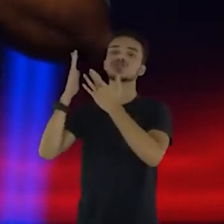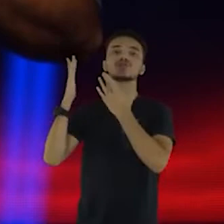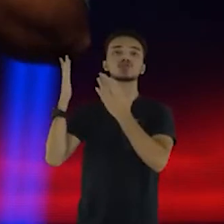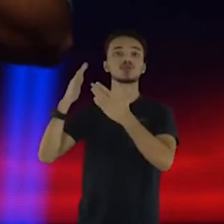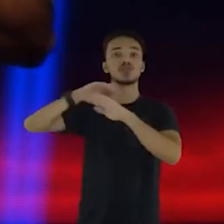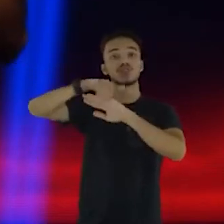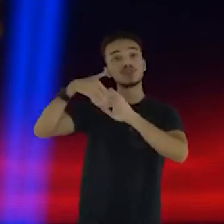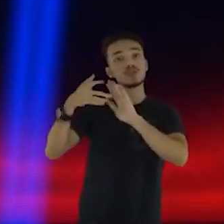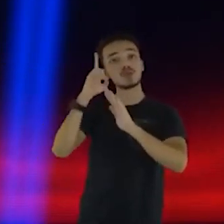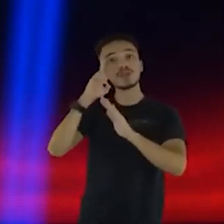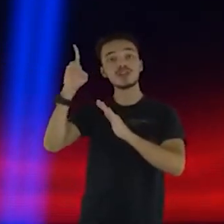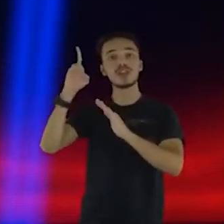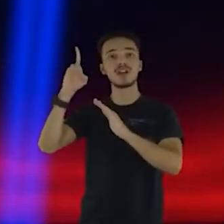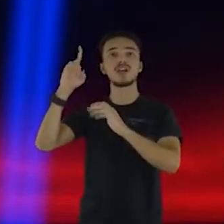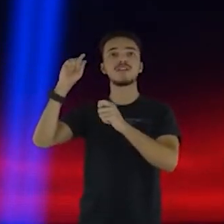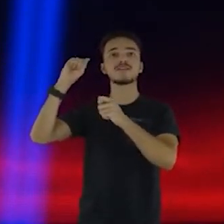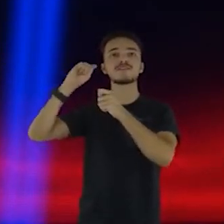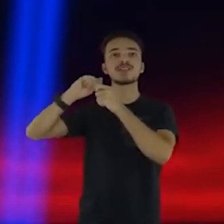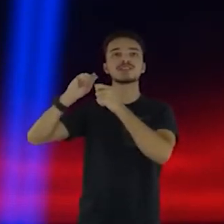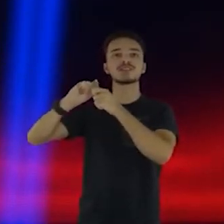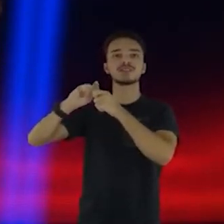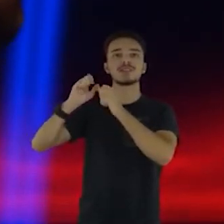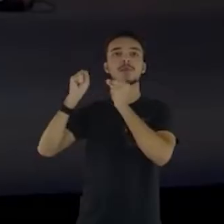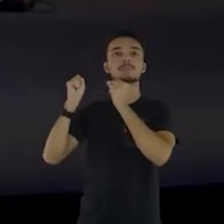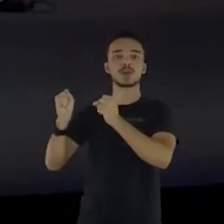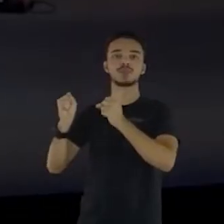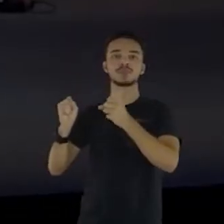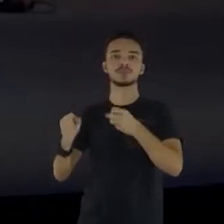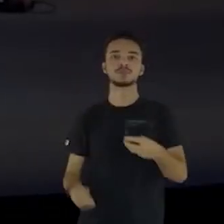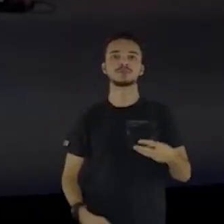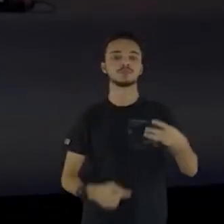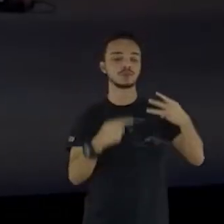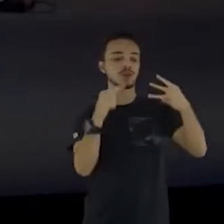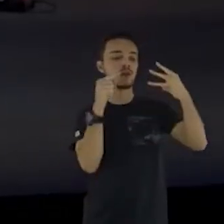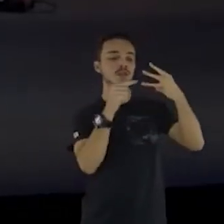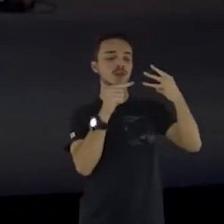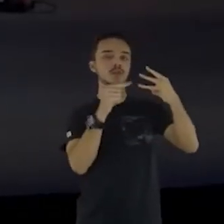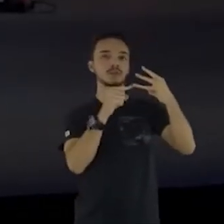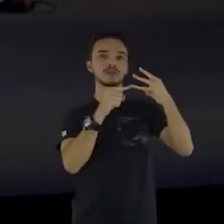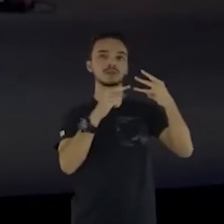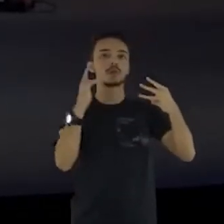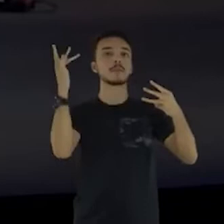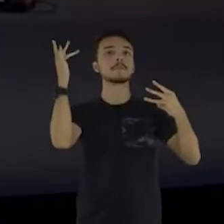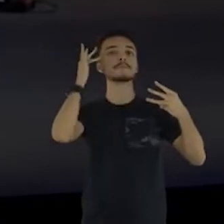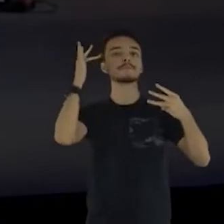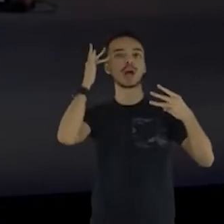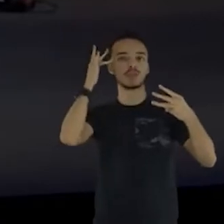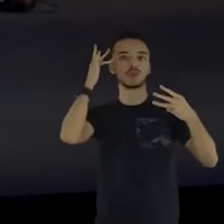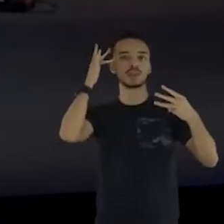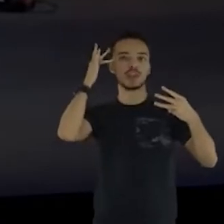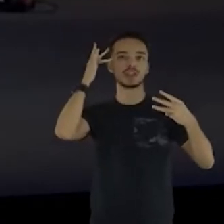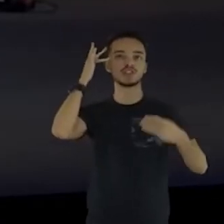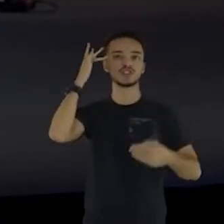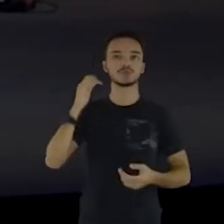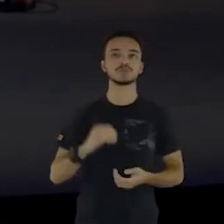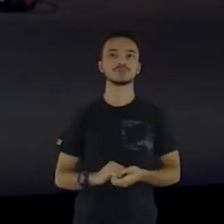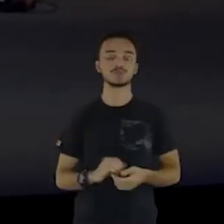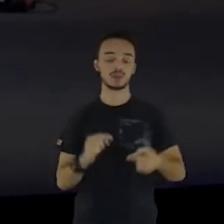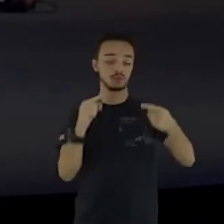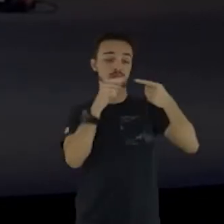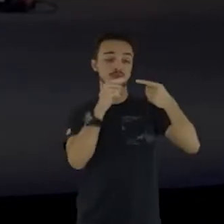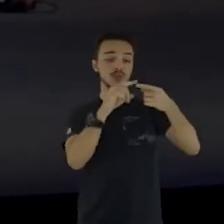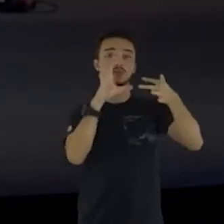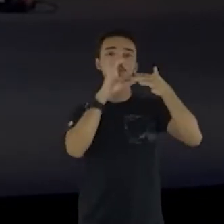Entenda, terceiro princípio, maturidade. Então, o primeiro princípio é a